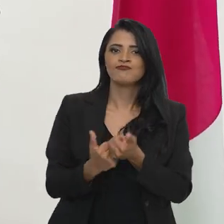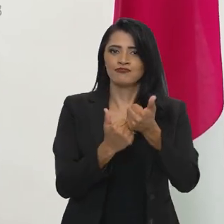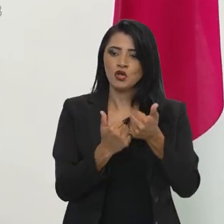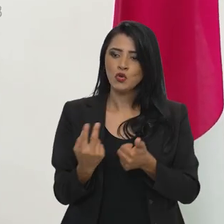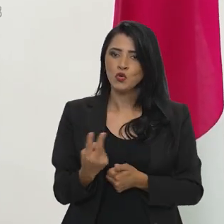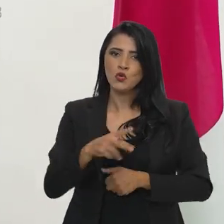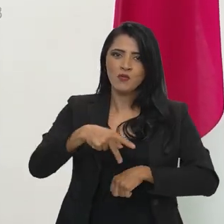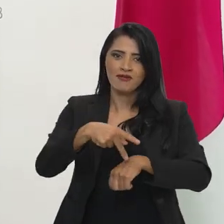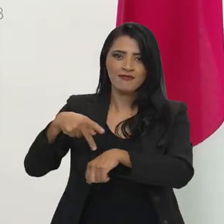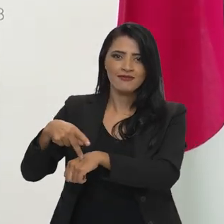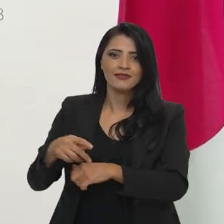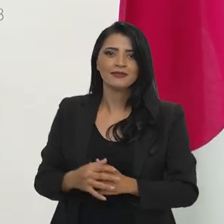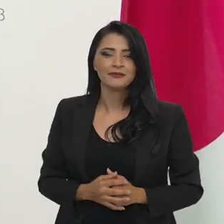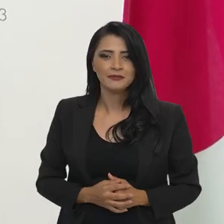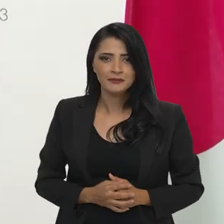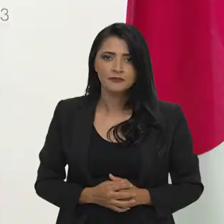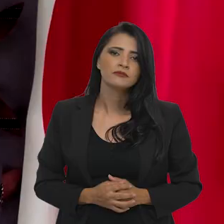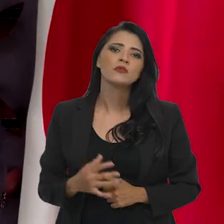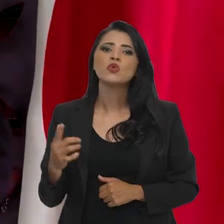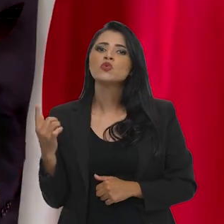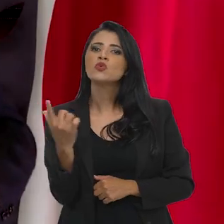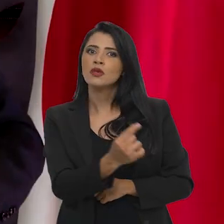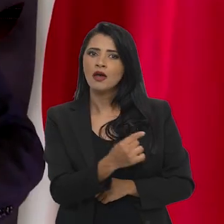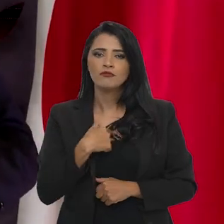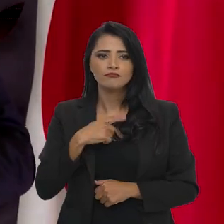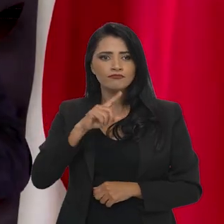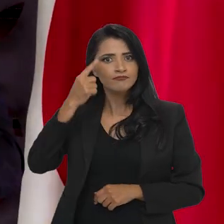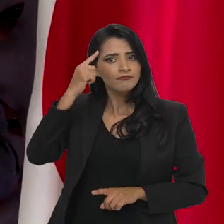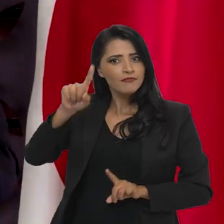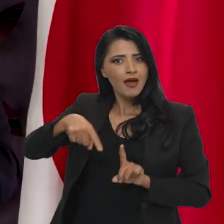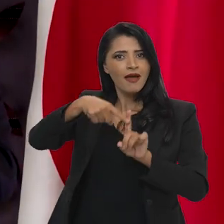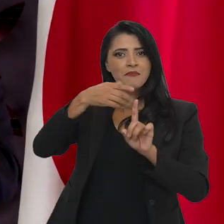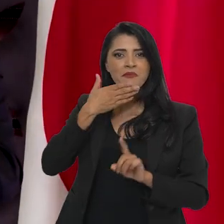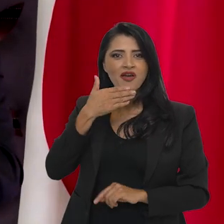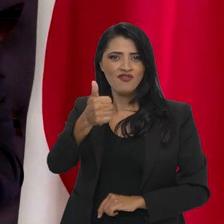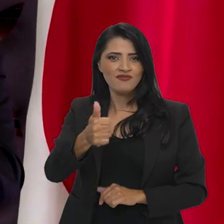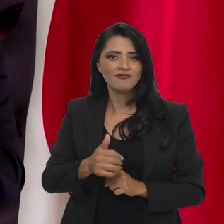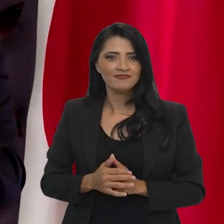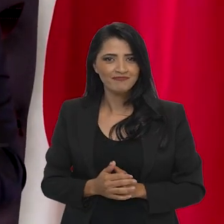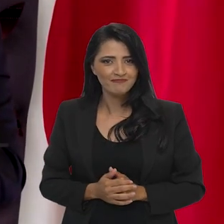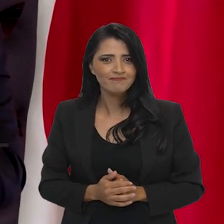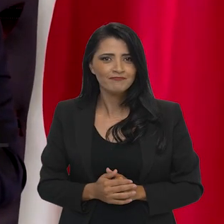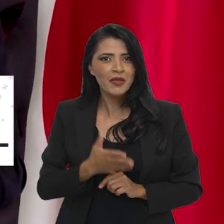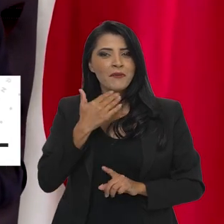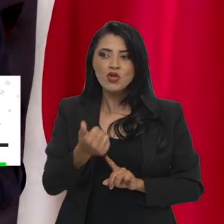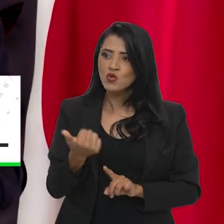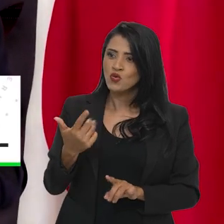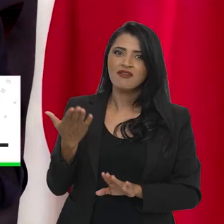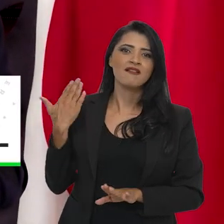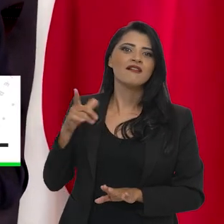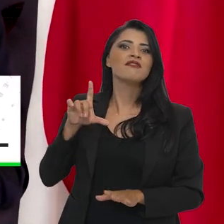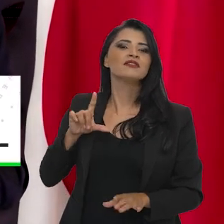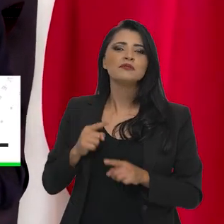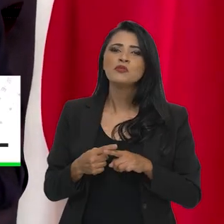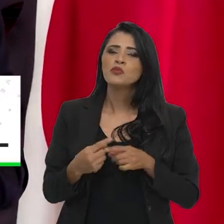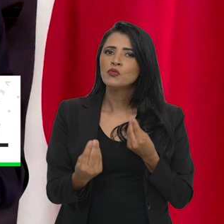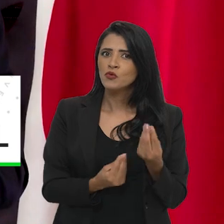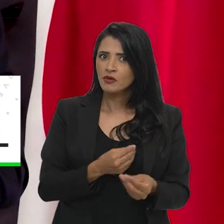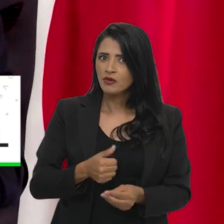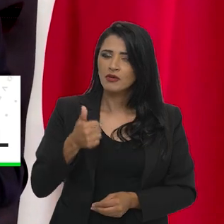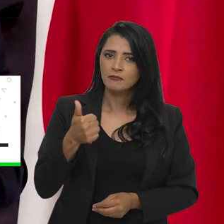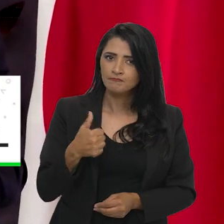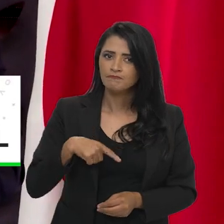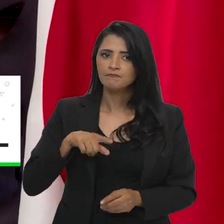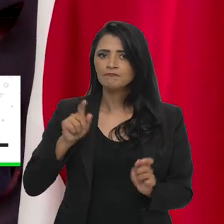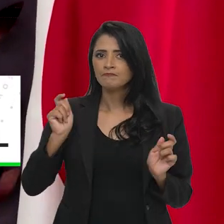a cooperação entre os países. Eu saio daqui mais otimista do que nunca. Mais otimista do que nunca. Primeiro